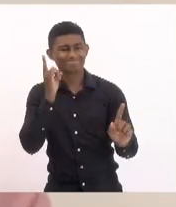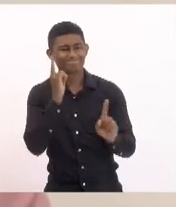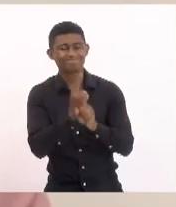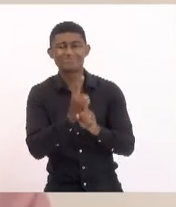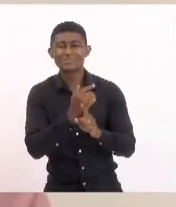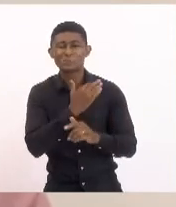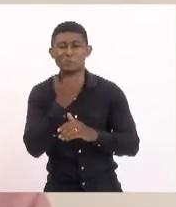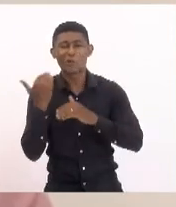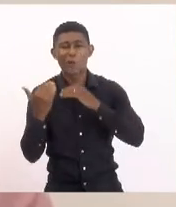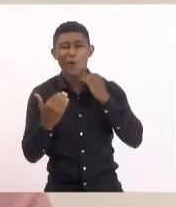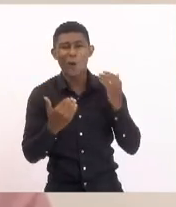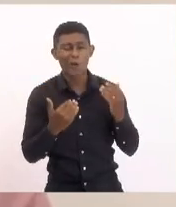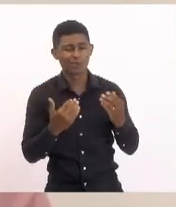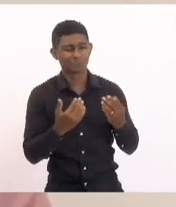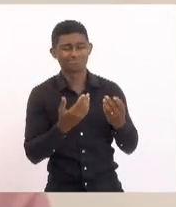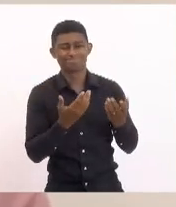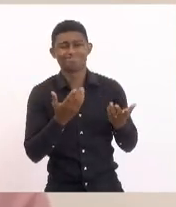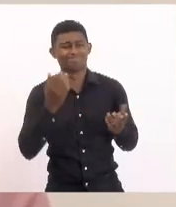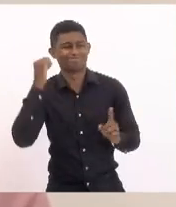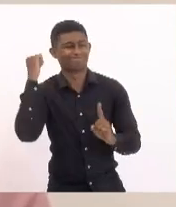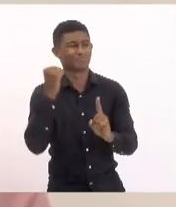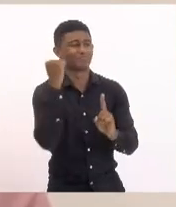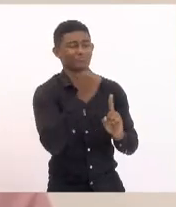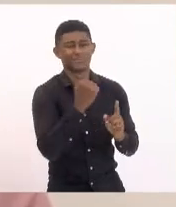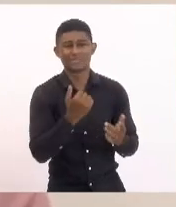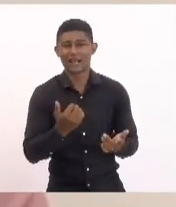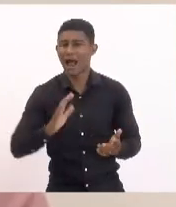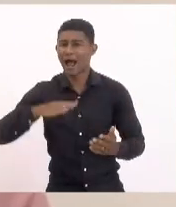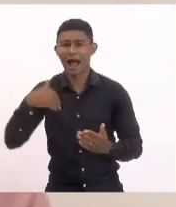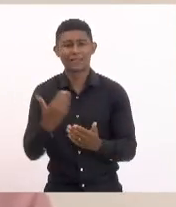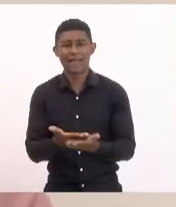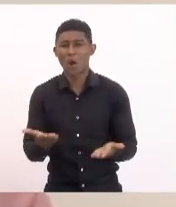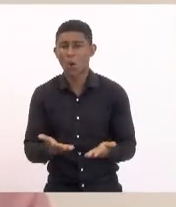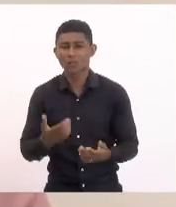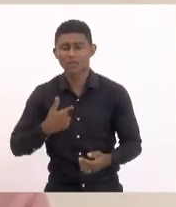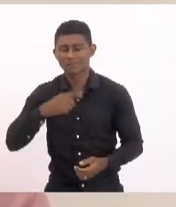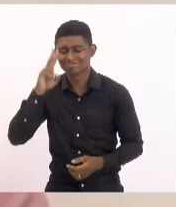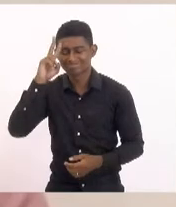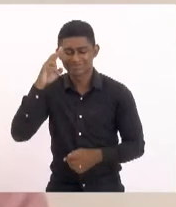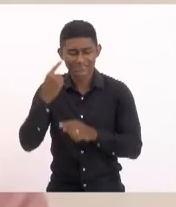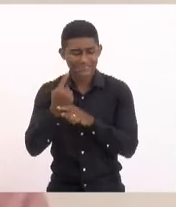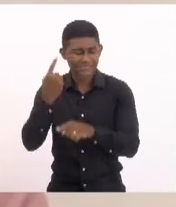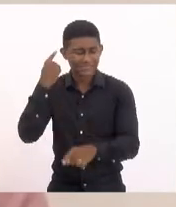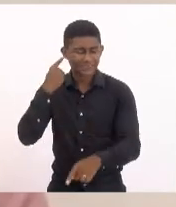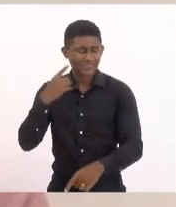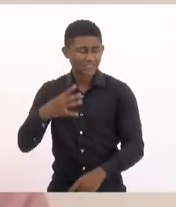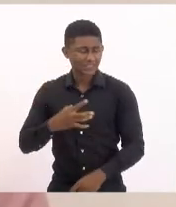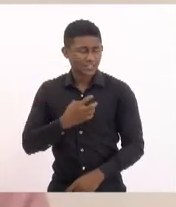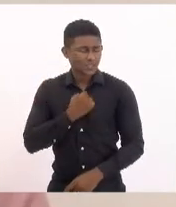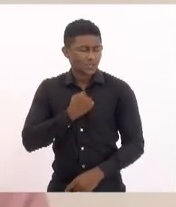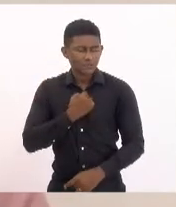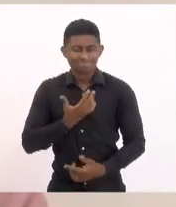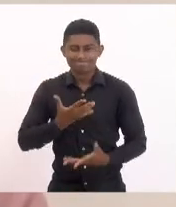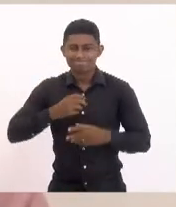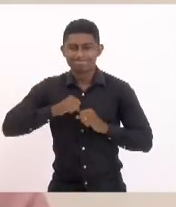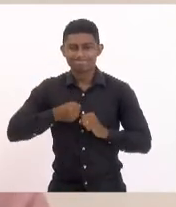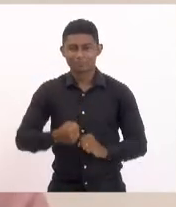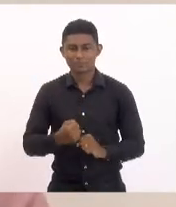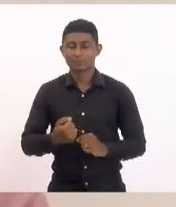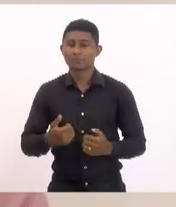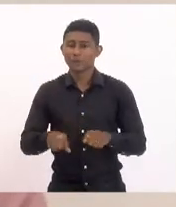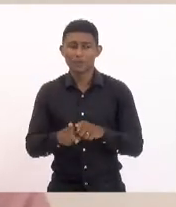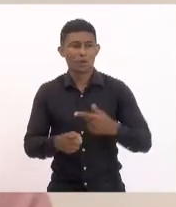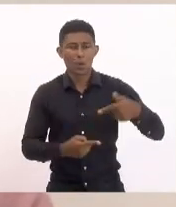de Belford Roxo, que até hoje nos choca brutalmente, né? E casos como esse, tantos outros.